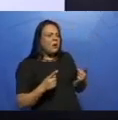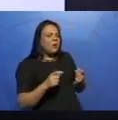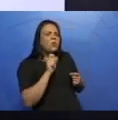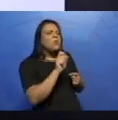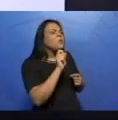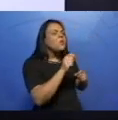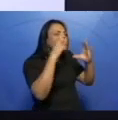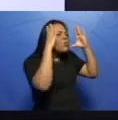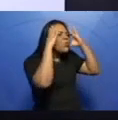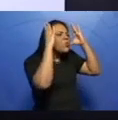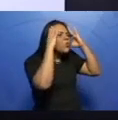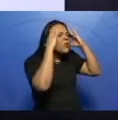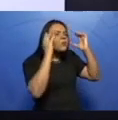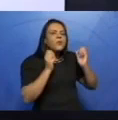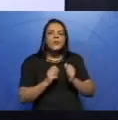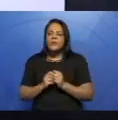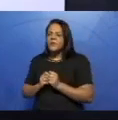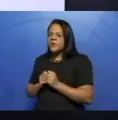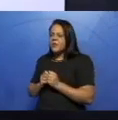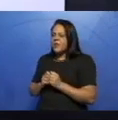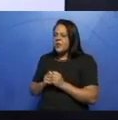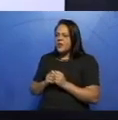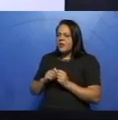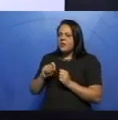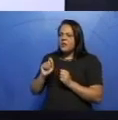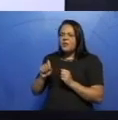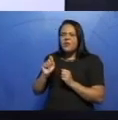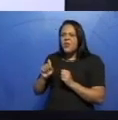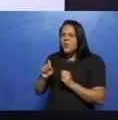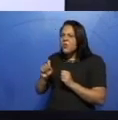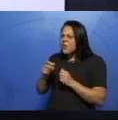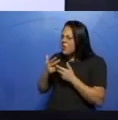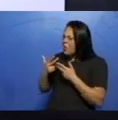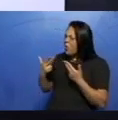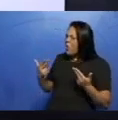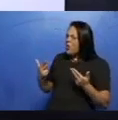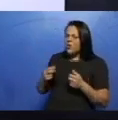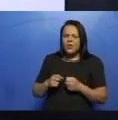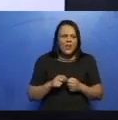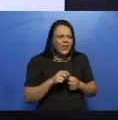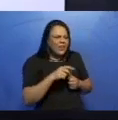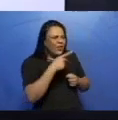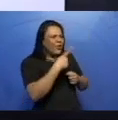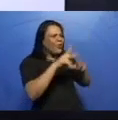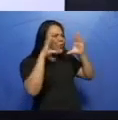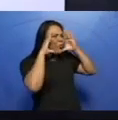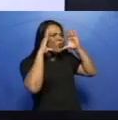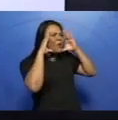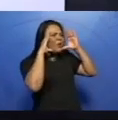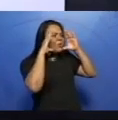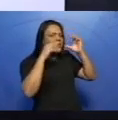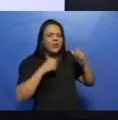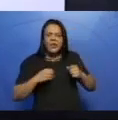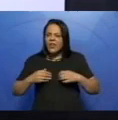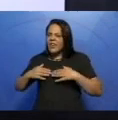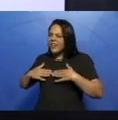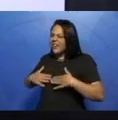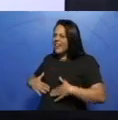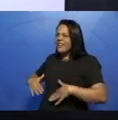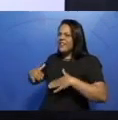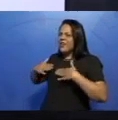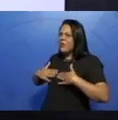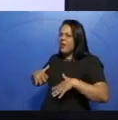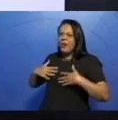sua cabeça? Você viu só que coisa? Mas a sua cabeça, calma, cara, também não